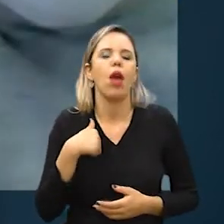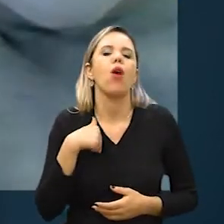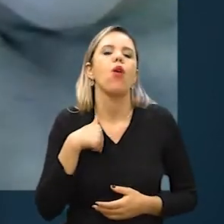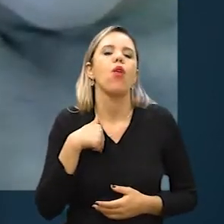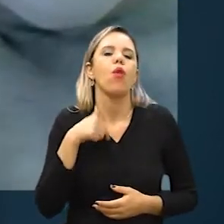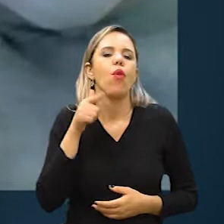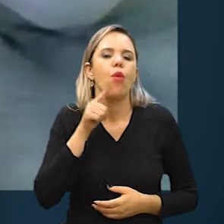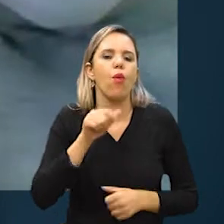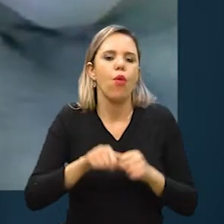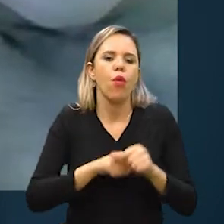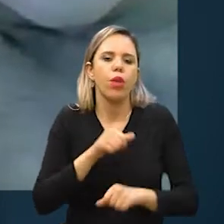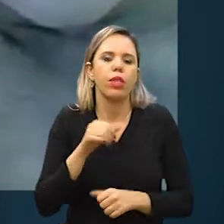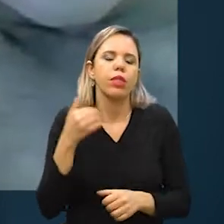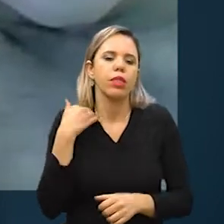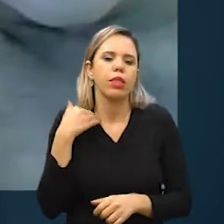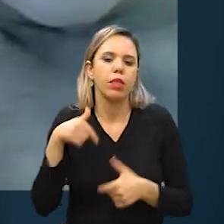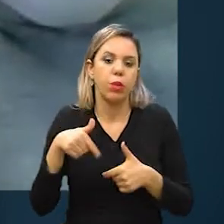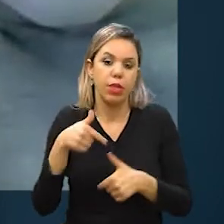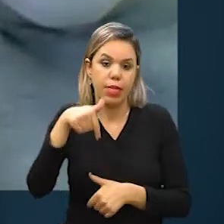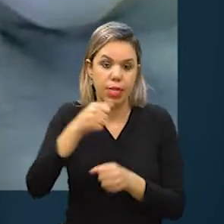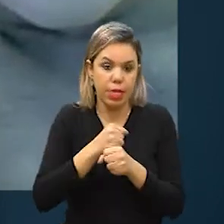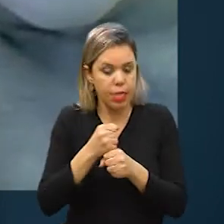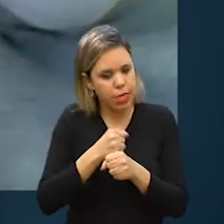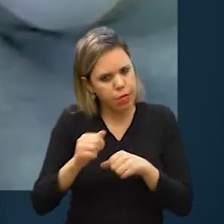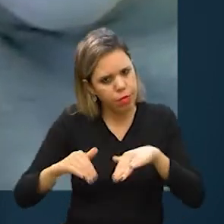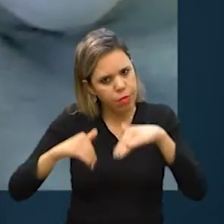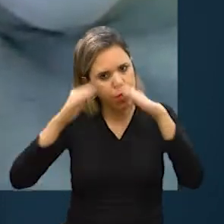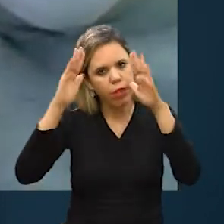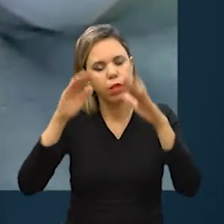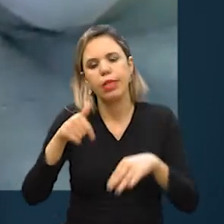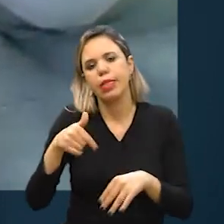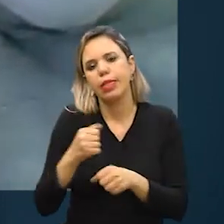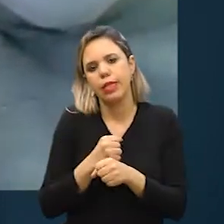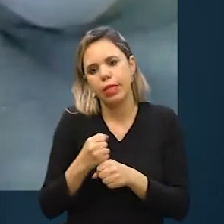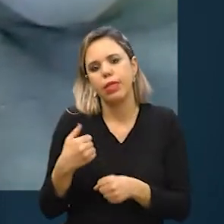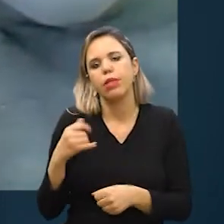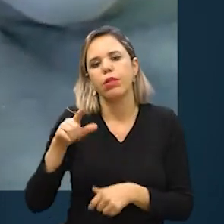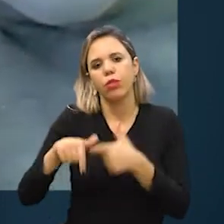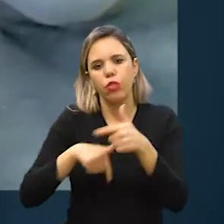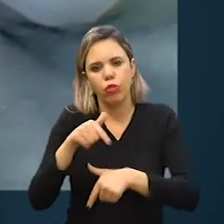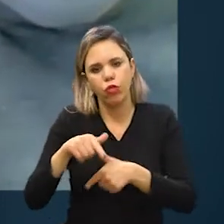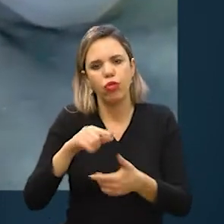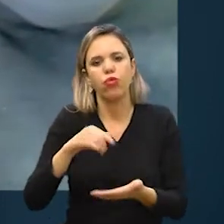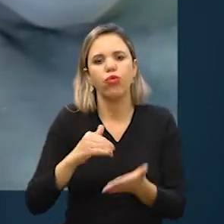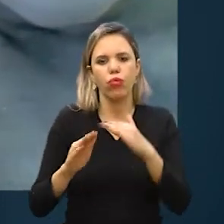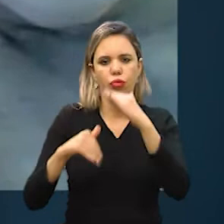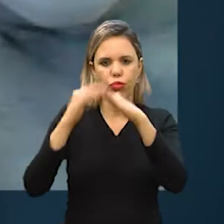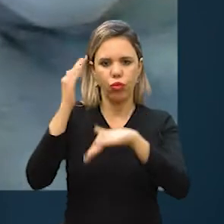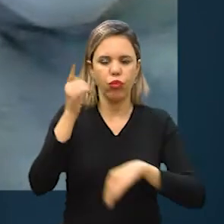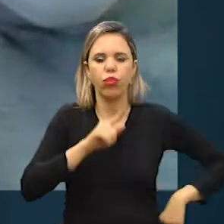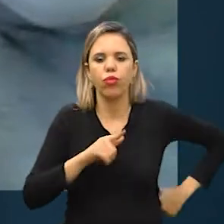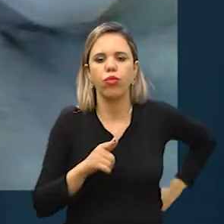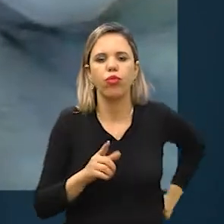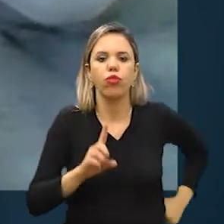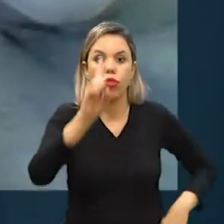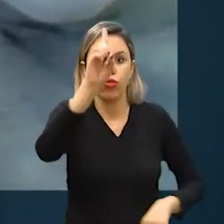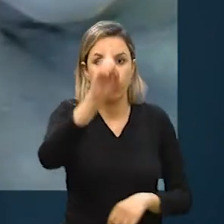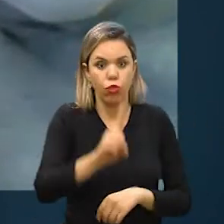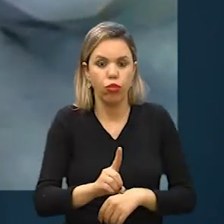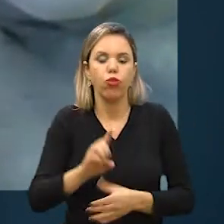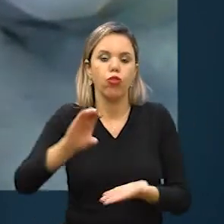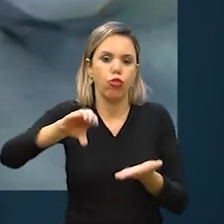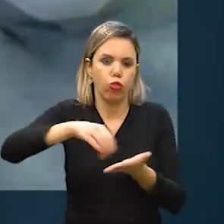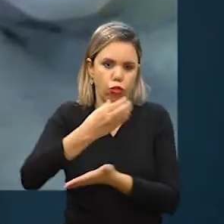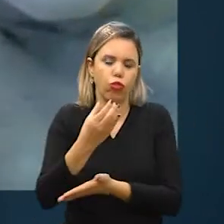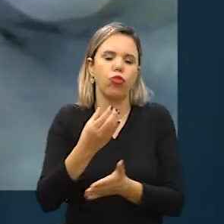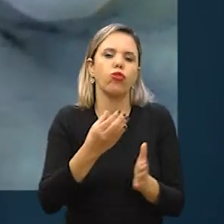tornei, fiquei no banco durante 7 anos, nesse banco. Em 7 anos, eu saí de office boy e acabei sendo diretor